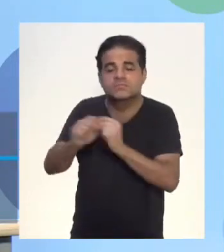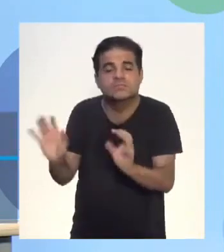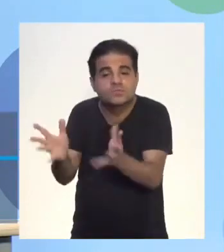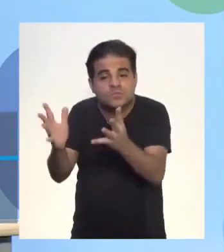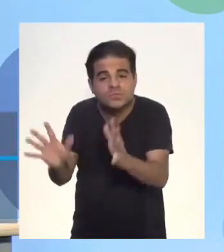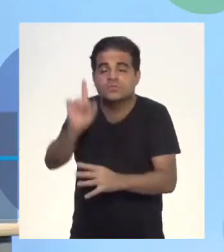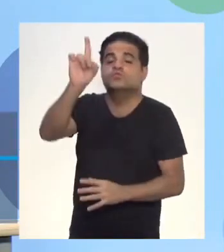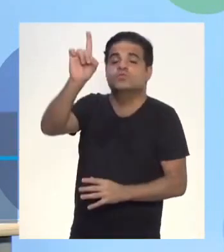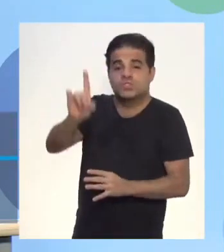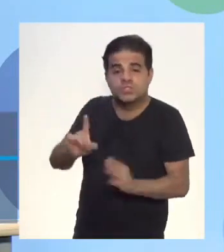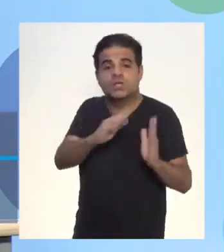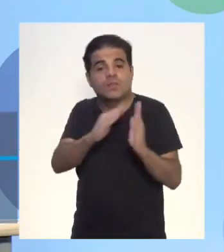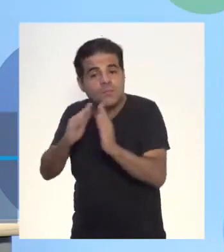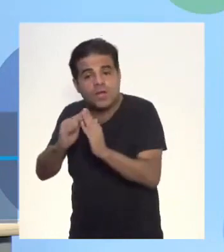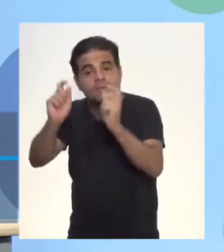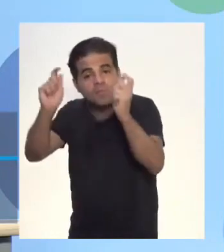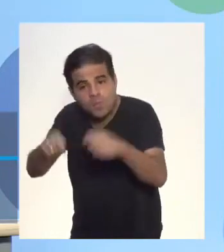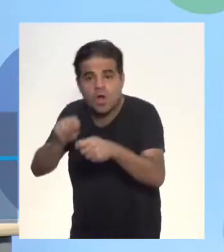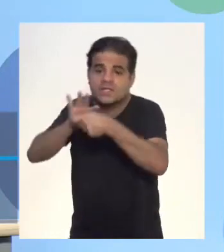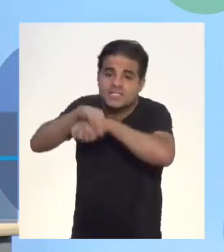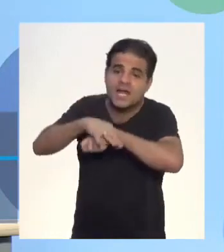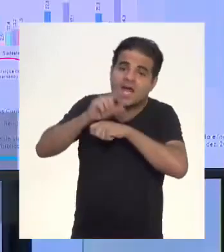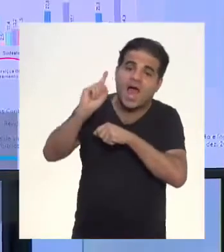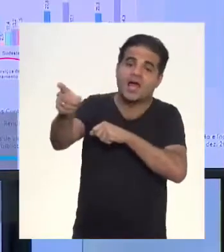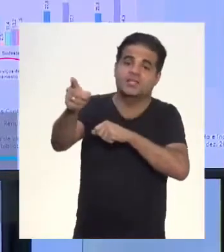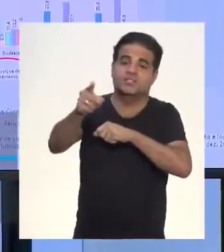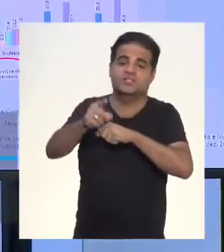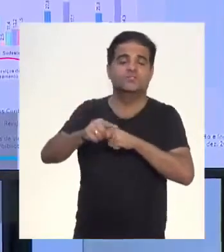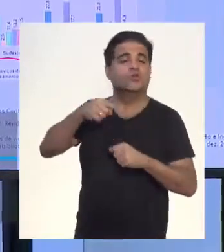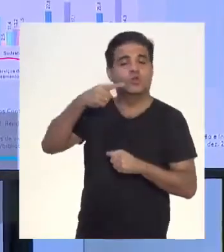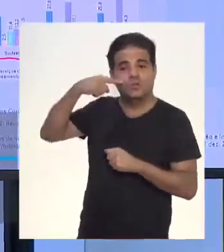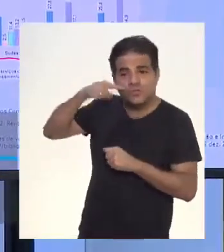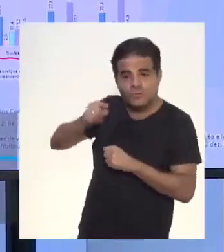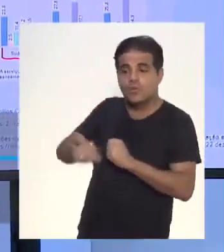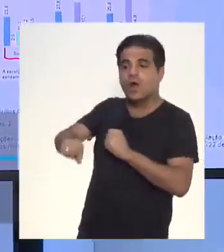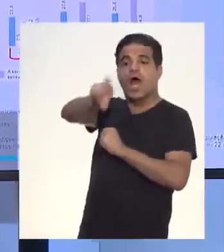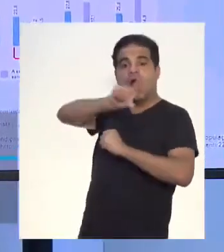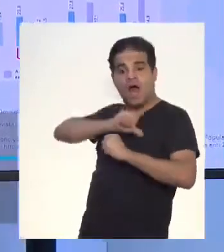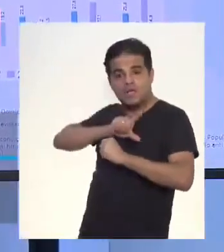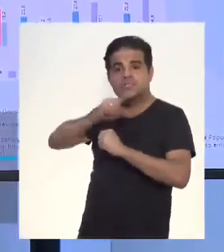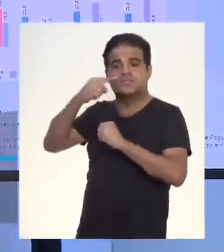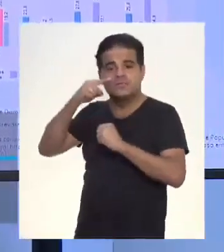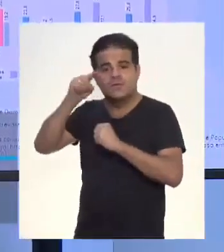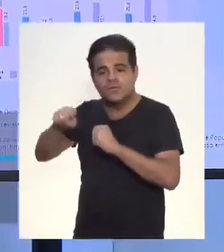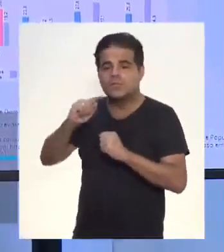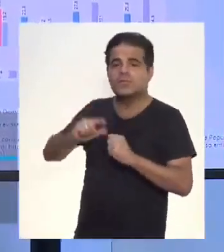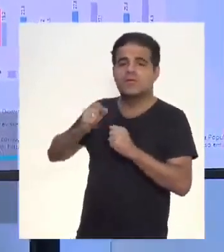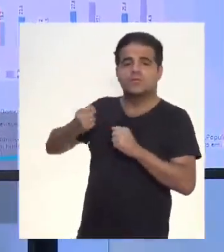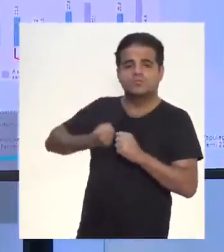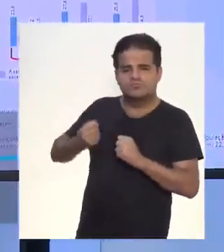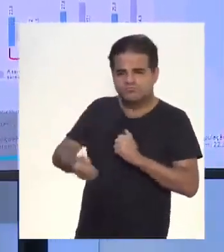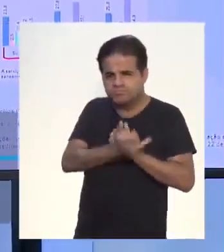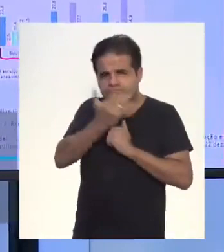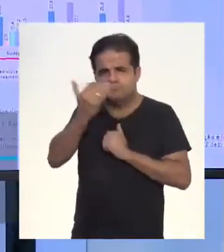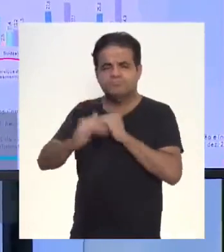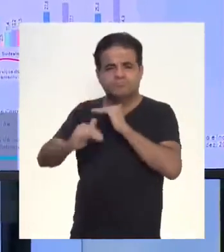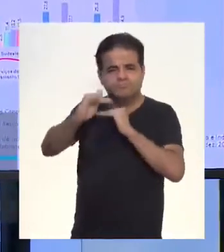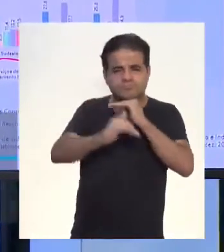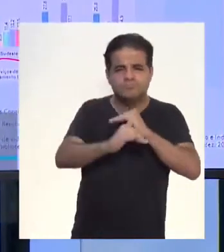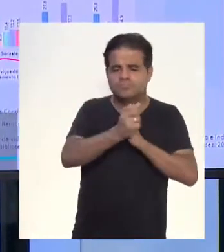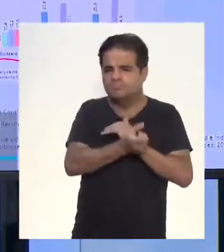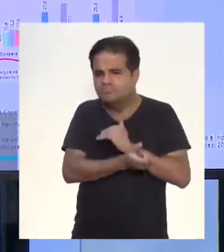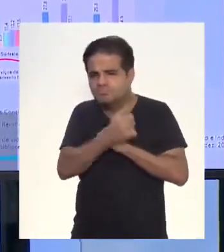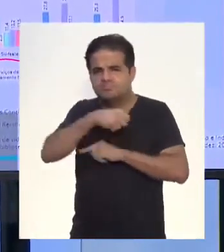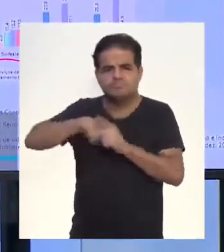que o direito à moradia seja garantido. E assim, a gente viu no anterior que a gente tem ali um grande número de desigualdade social, né,